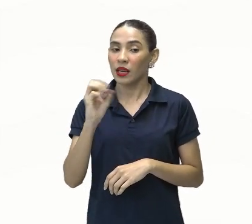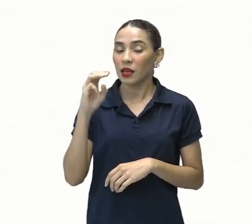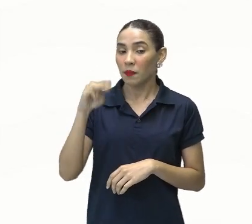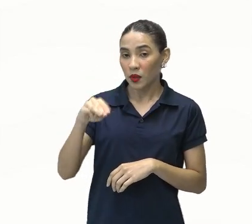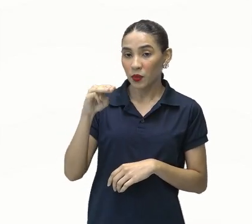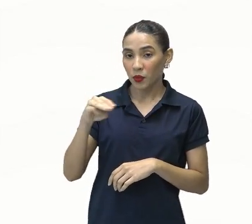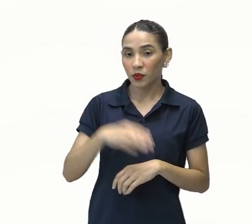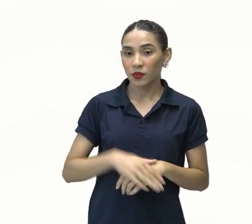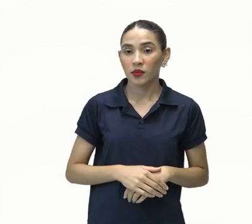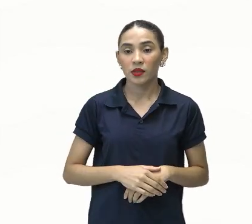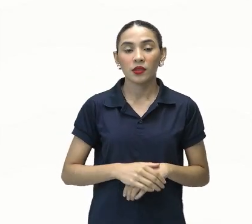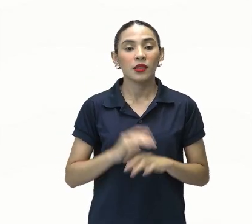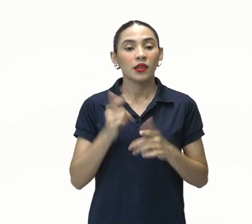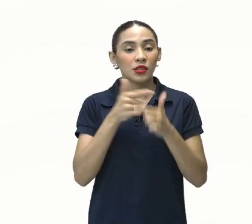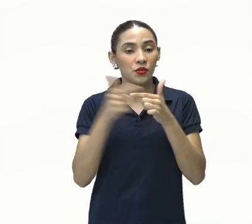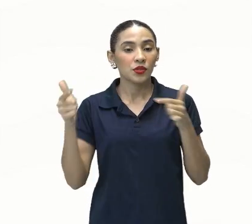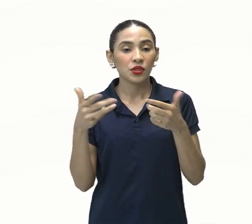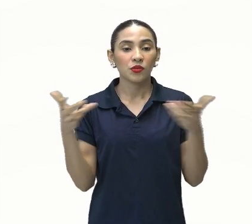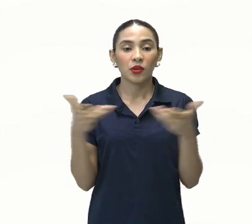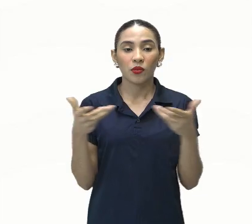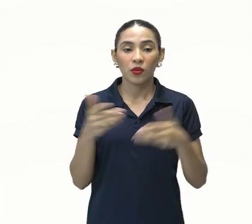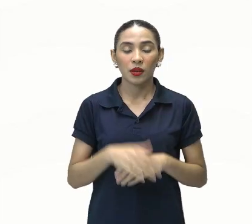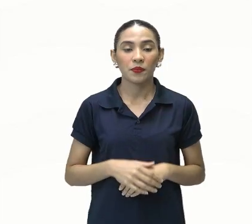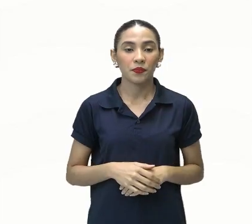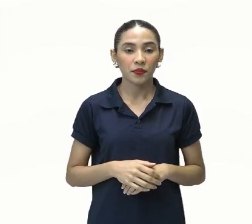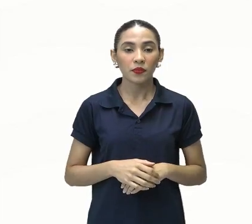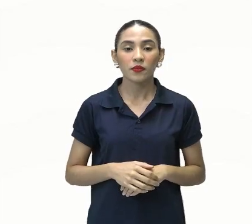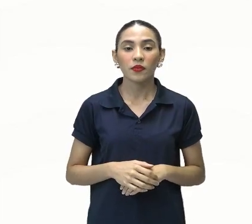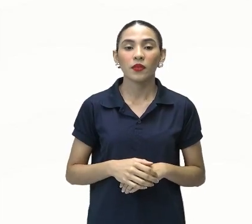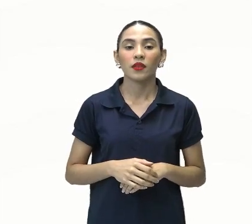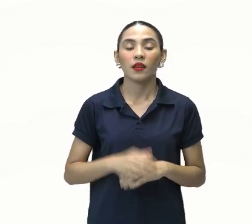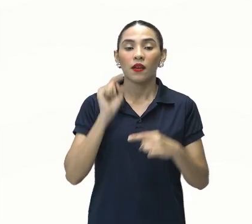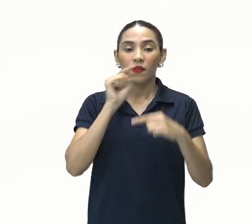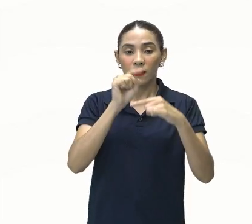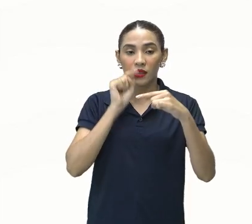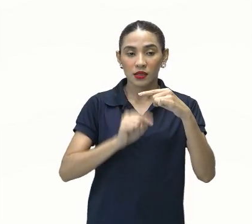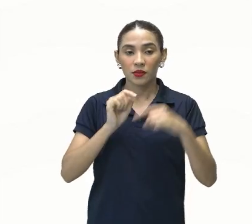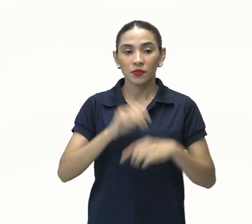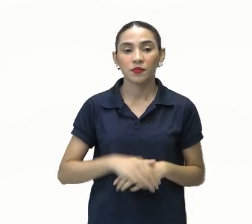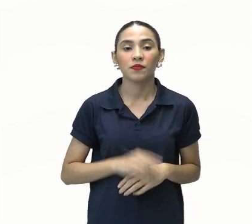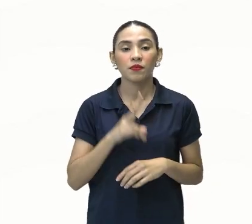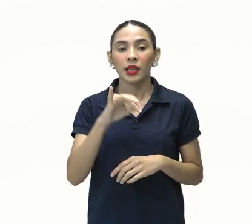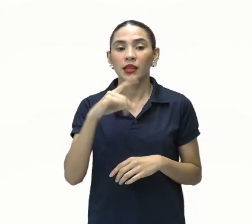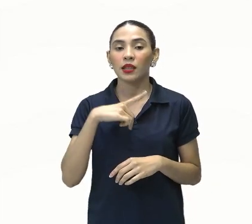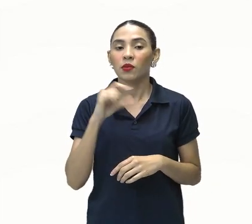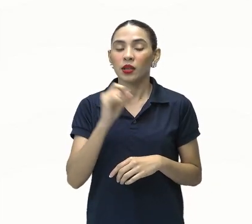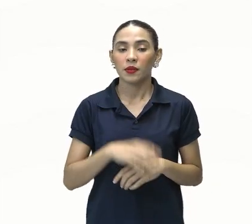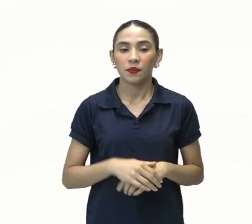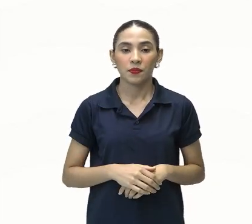minutos. Simplificando aí as minhas frações, ó, eu vou ter